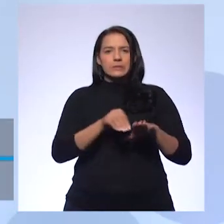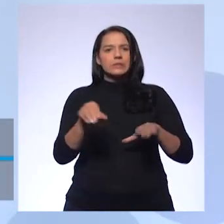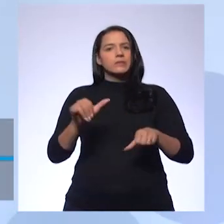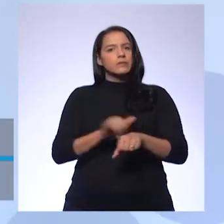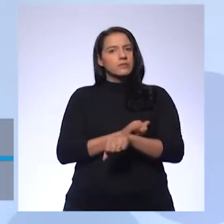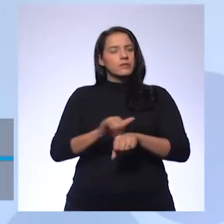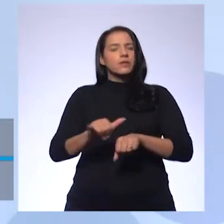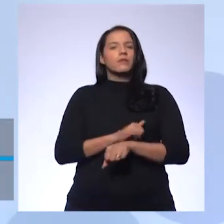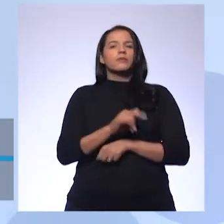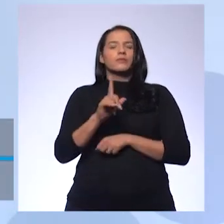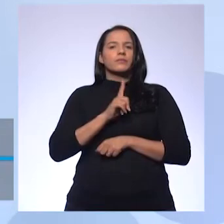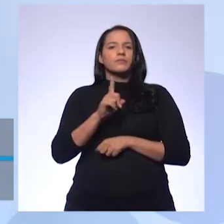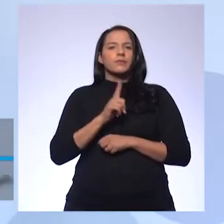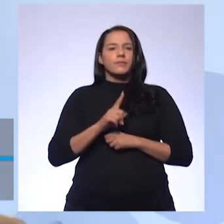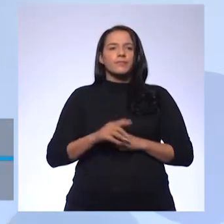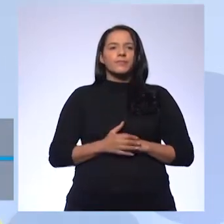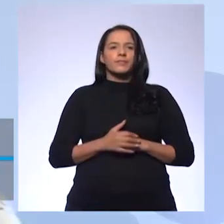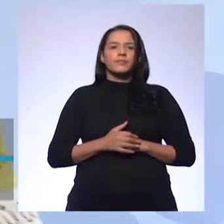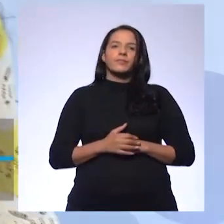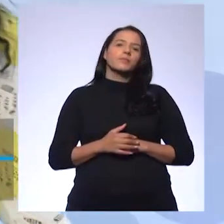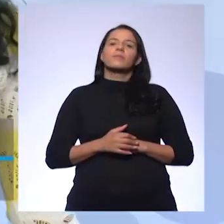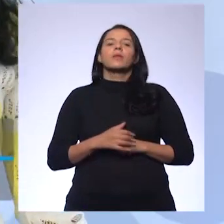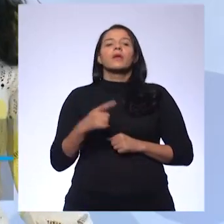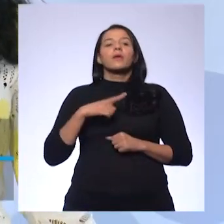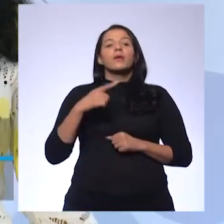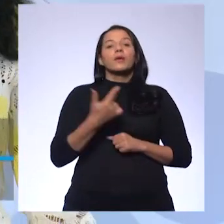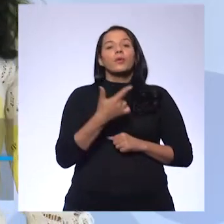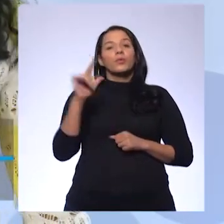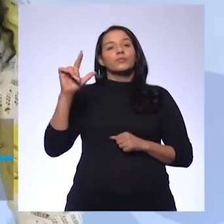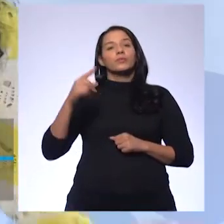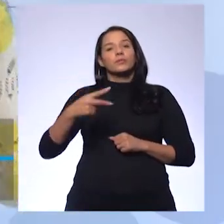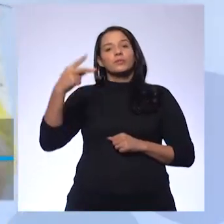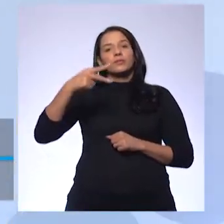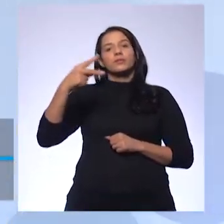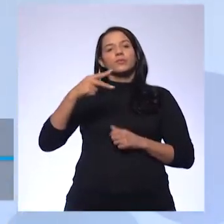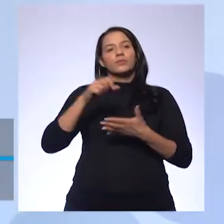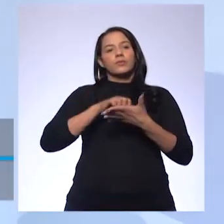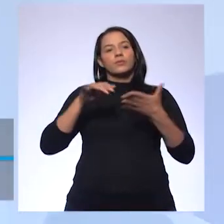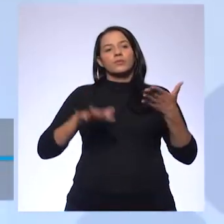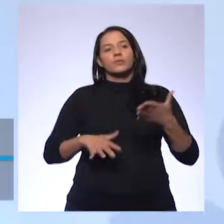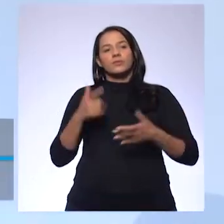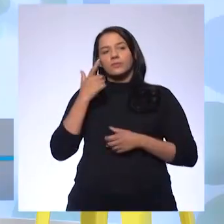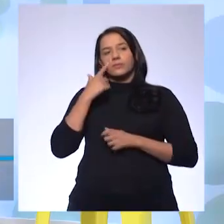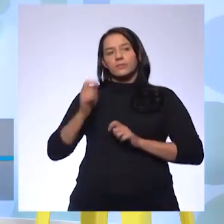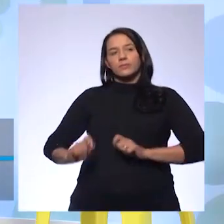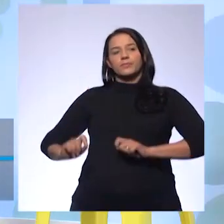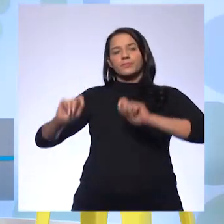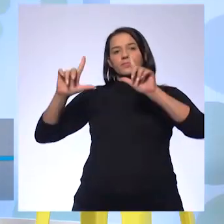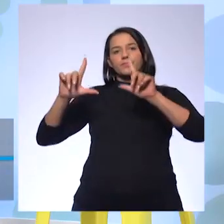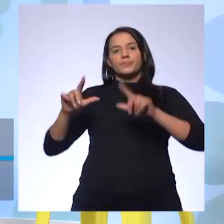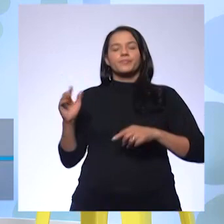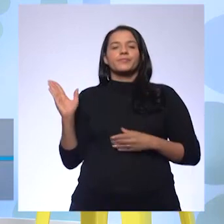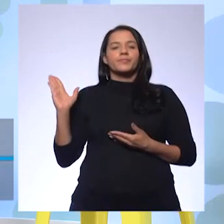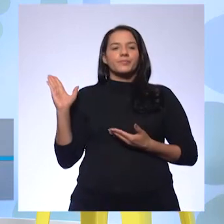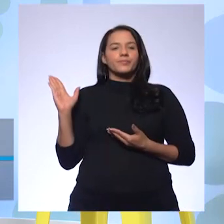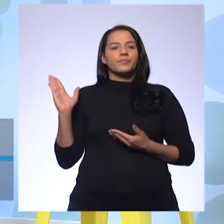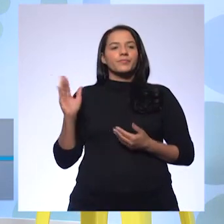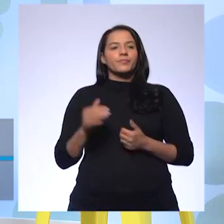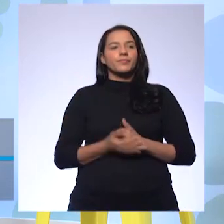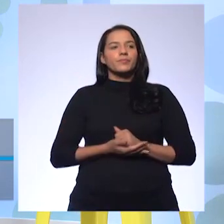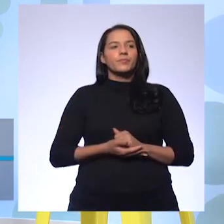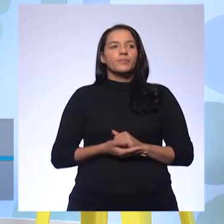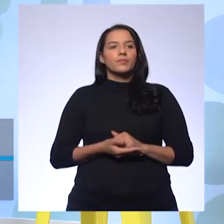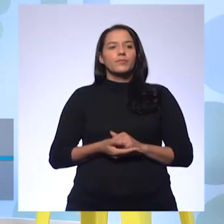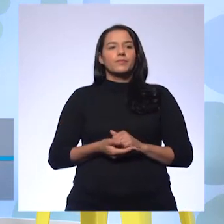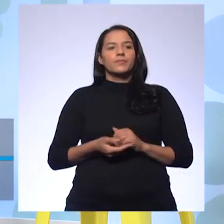que eu vou acompanhando enquanto vocês fazem a segunda atividade. Então, observem aqui na tela, por gentileza, a nossa